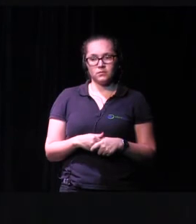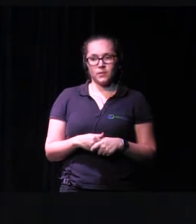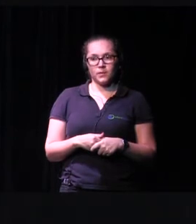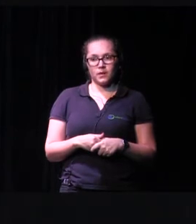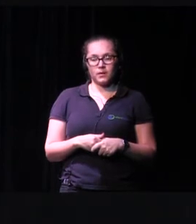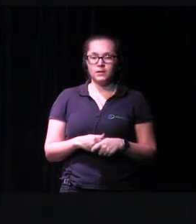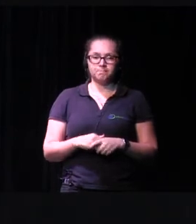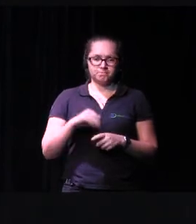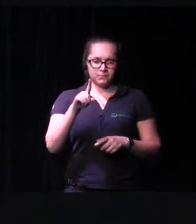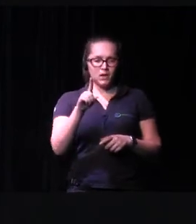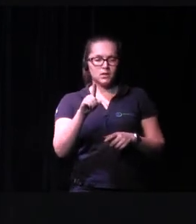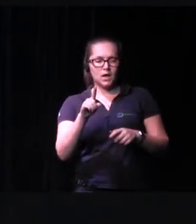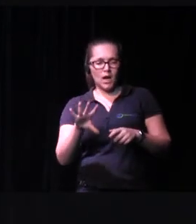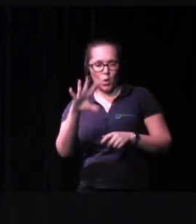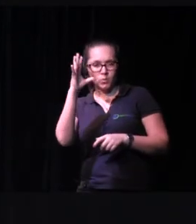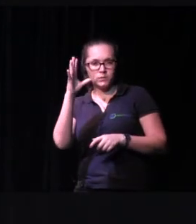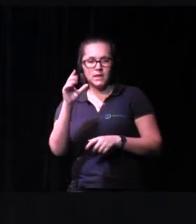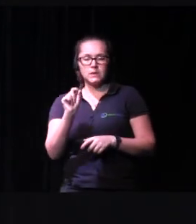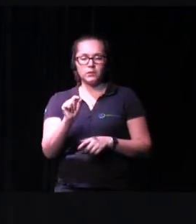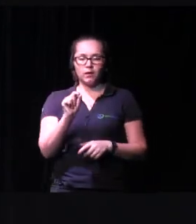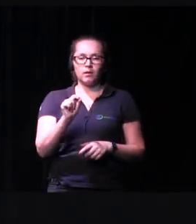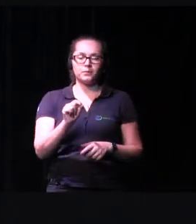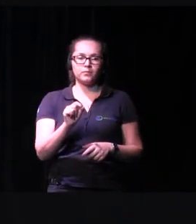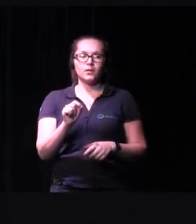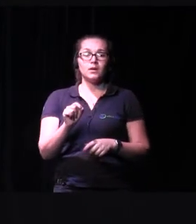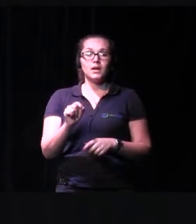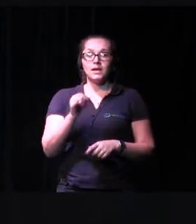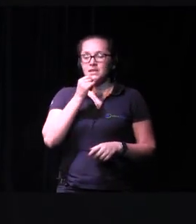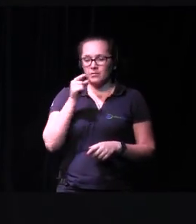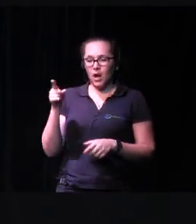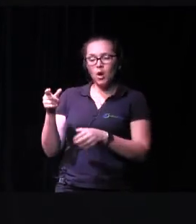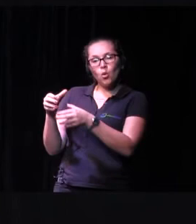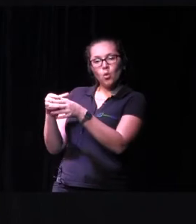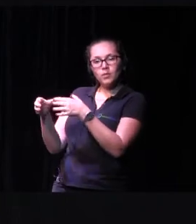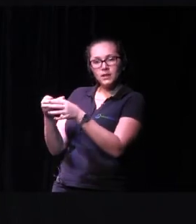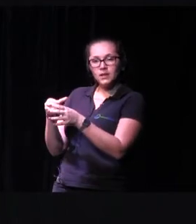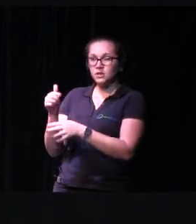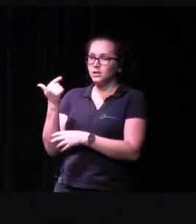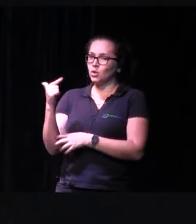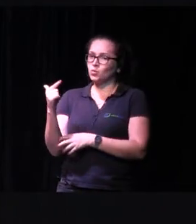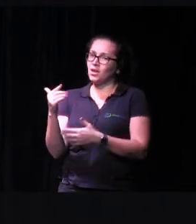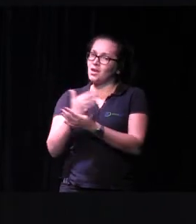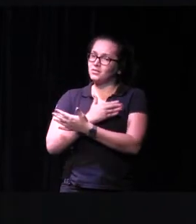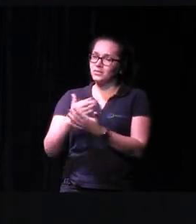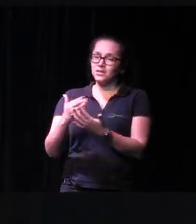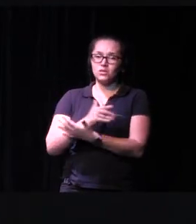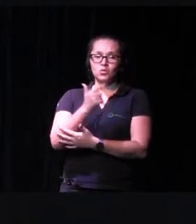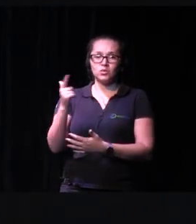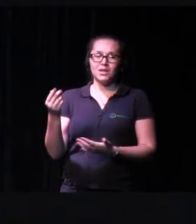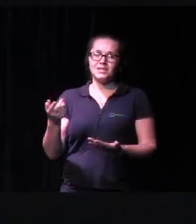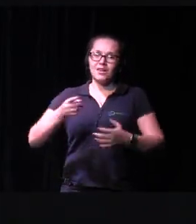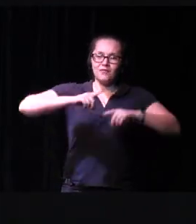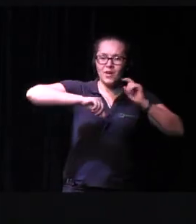Uma coisa que acontece é que a comunidade não tem, às vezes, nem as